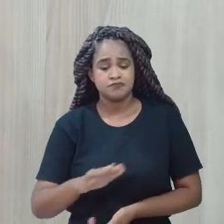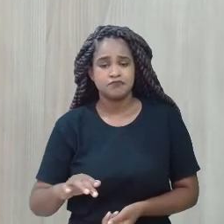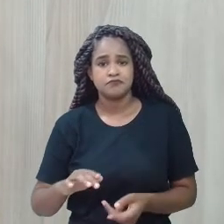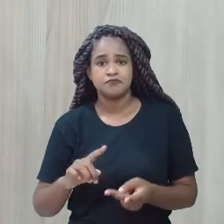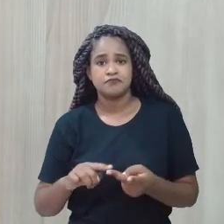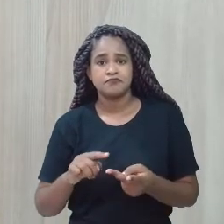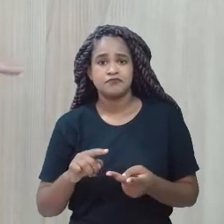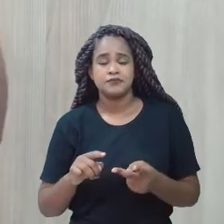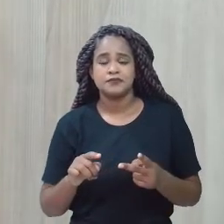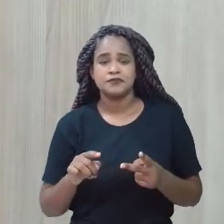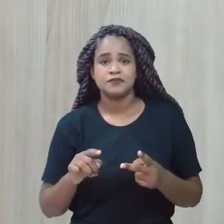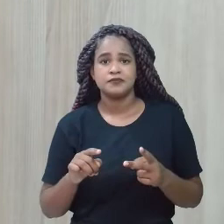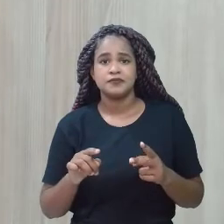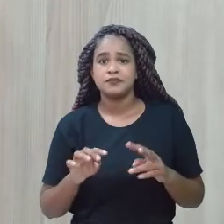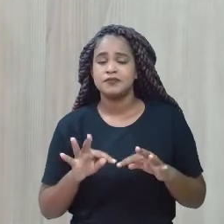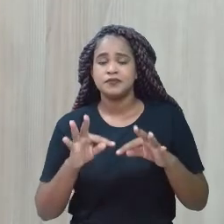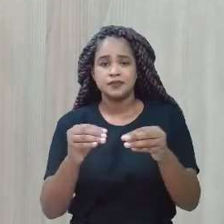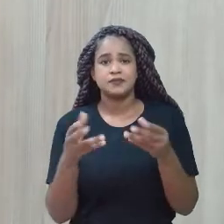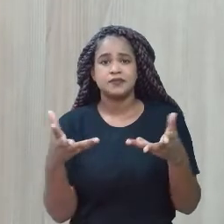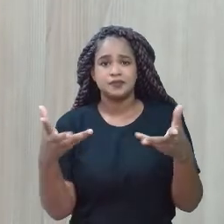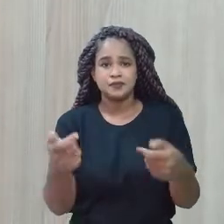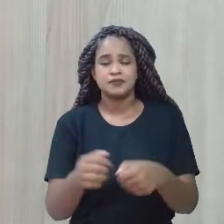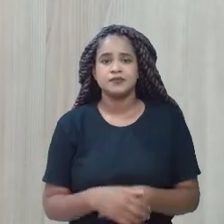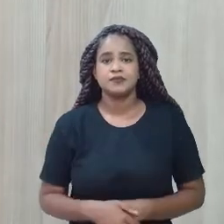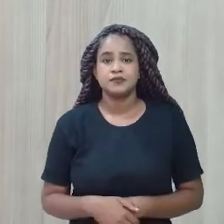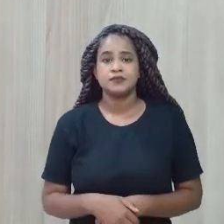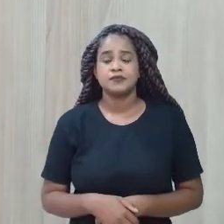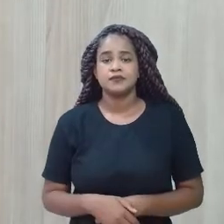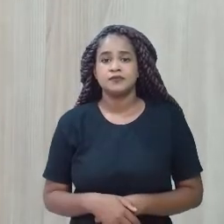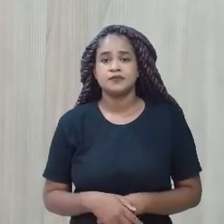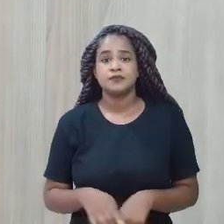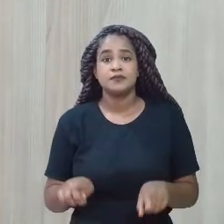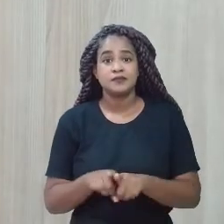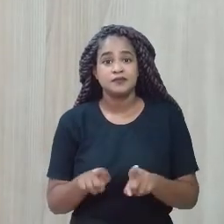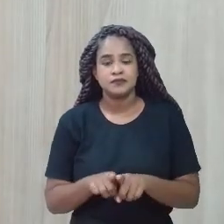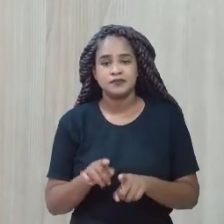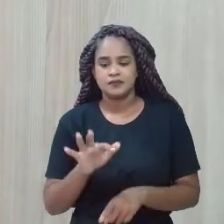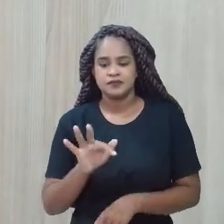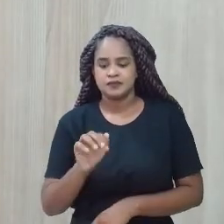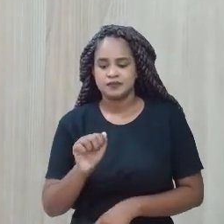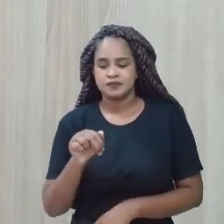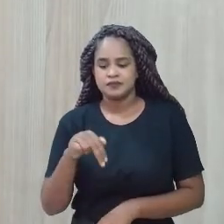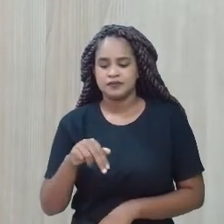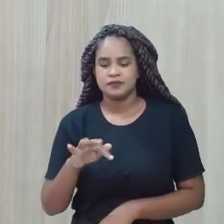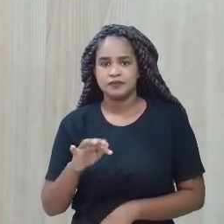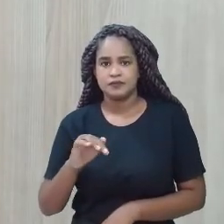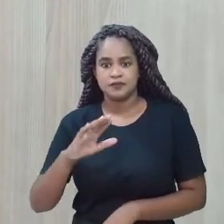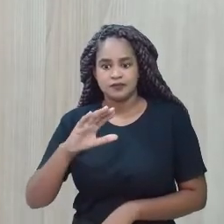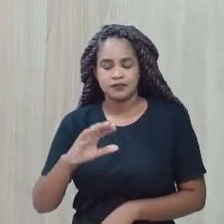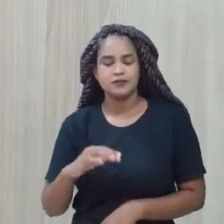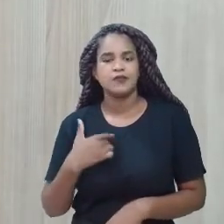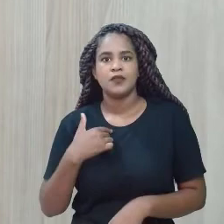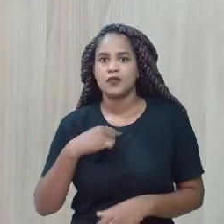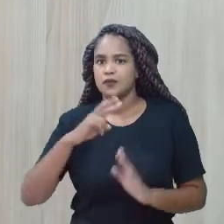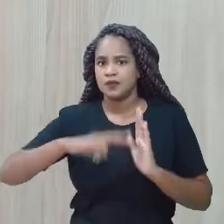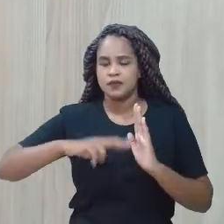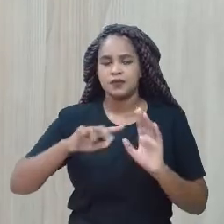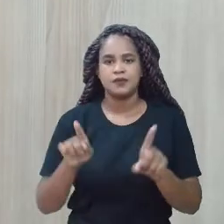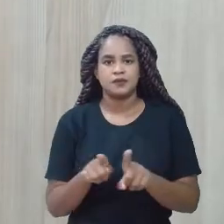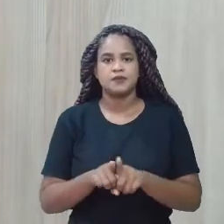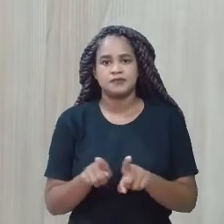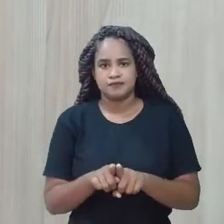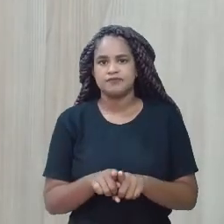gente está aqui falando sobre fanfic também, que eu também lia muito. E aí é interessante pensar que ler fanfic também